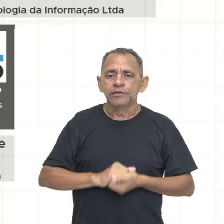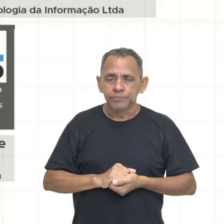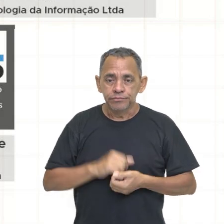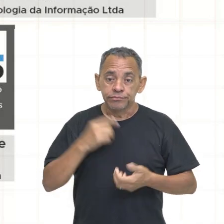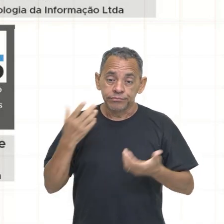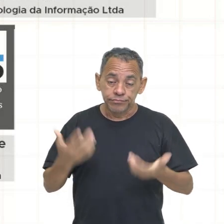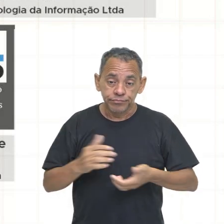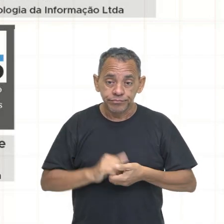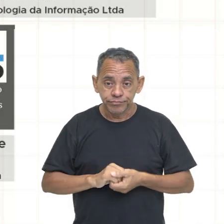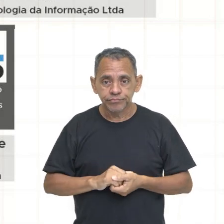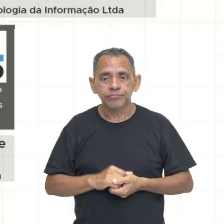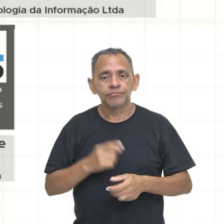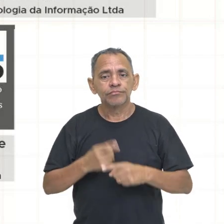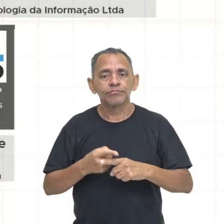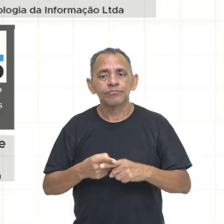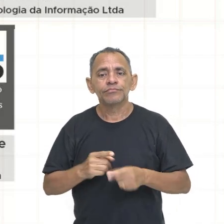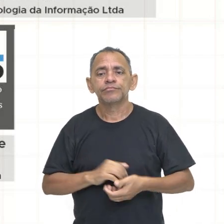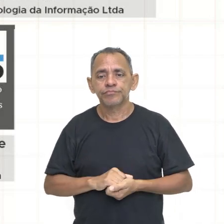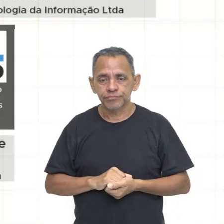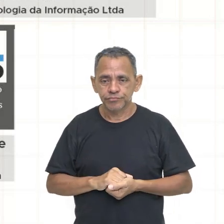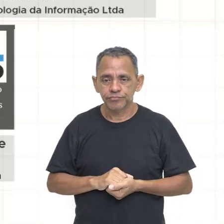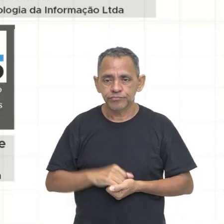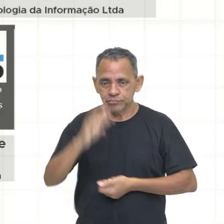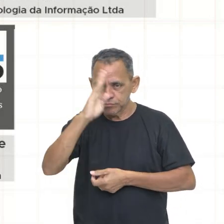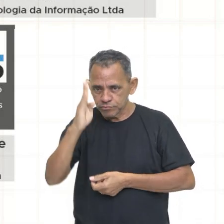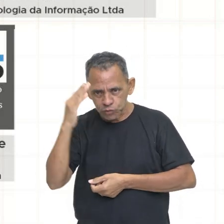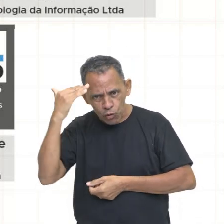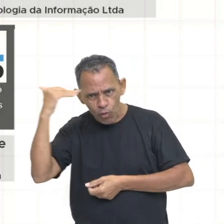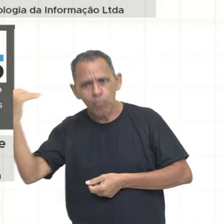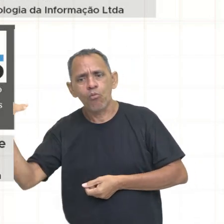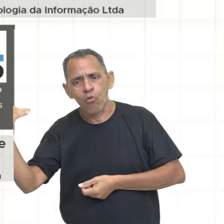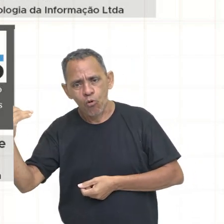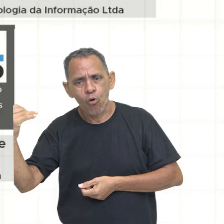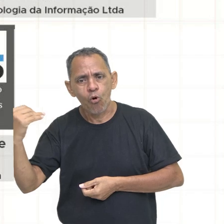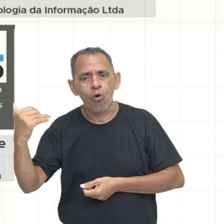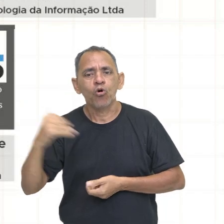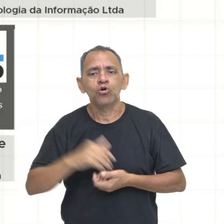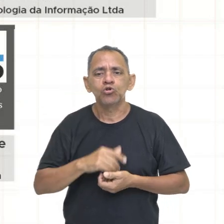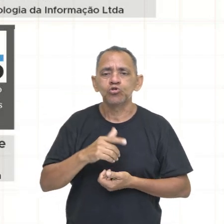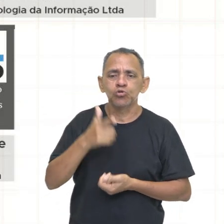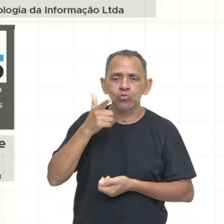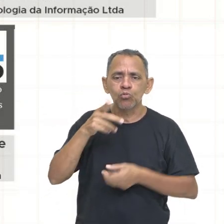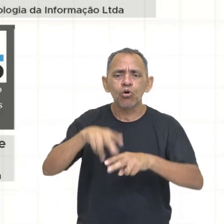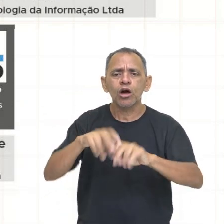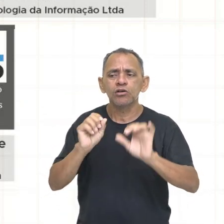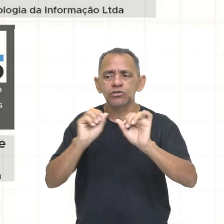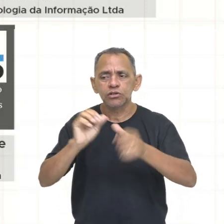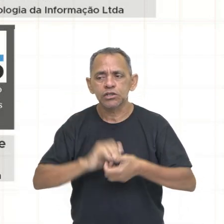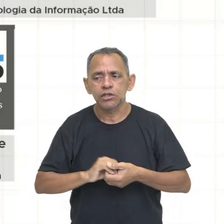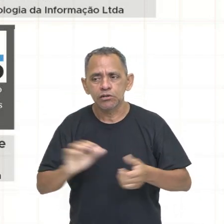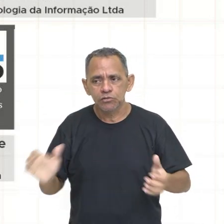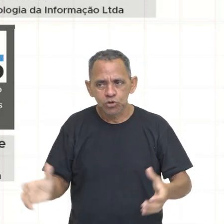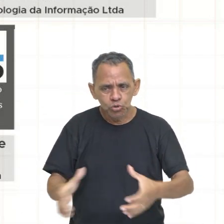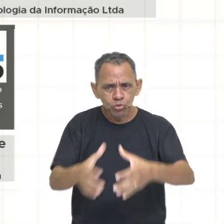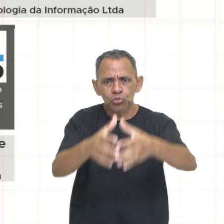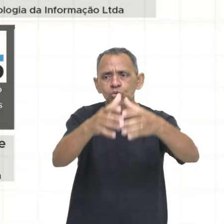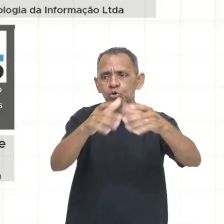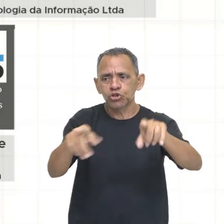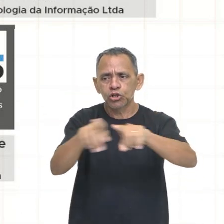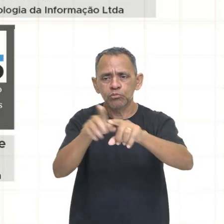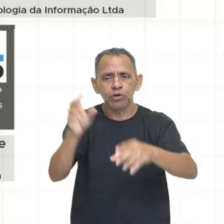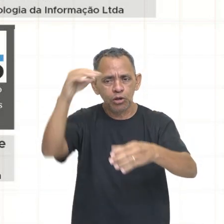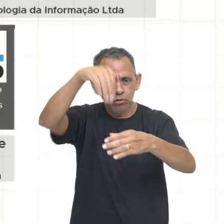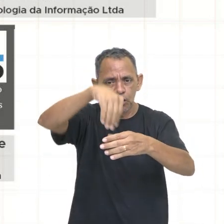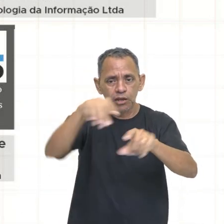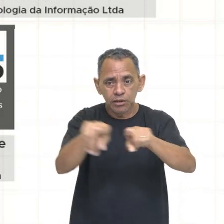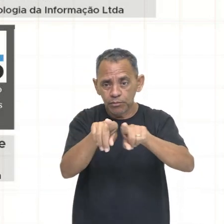ali em grande evidência por conta de terem ganhado uma Copa Mundial, certo? Outra propaganda também